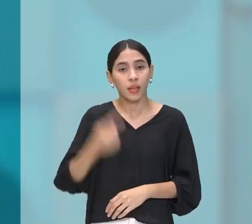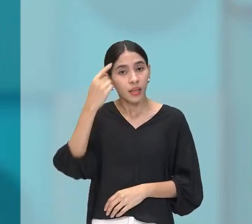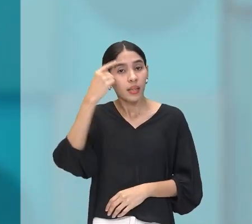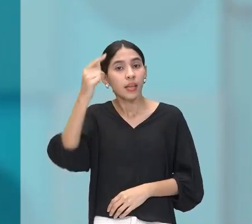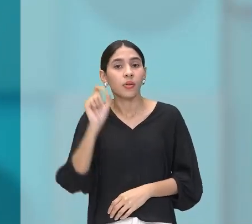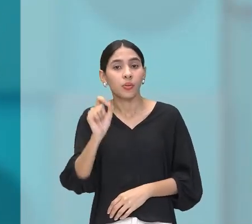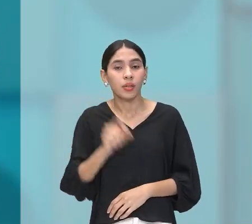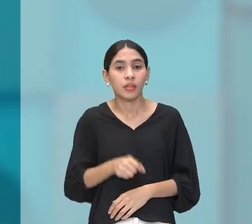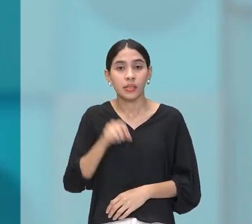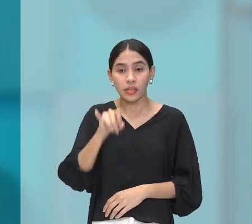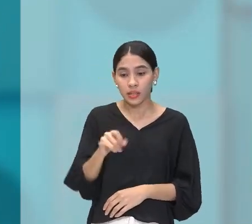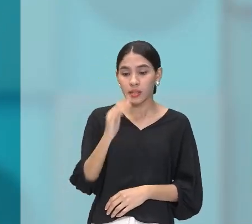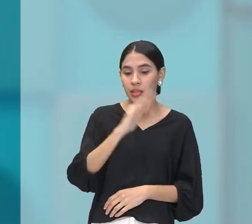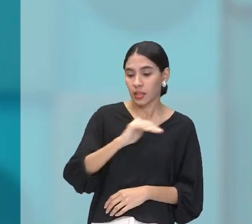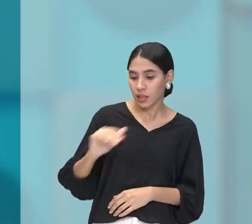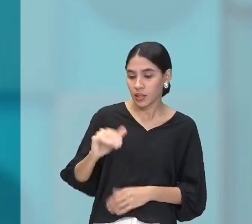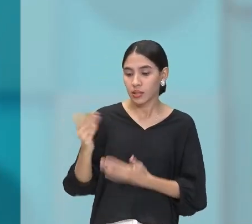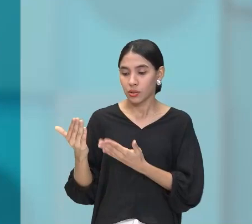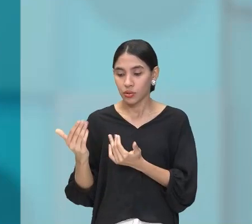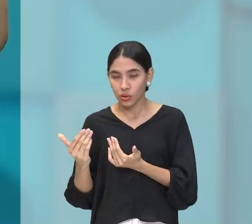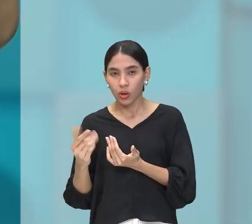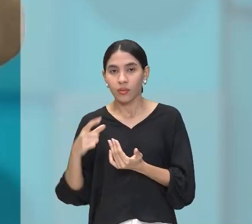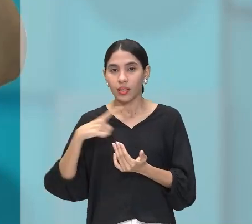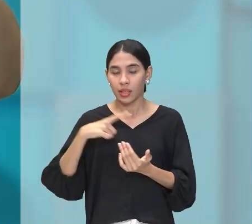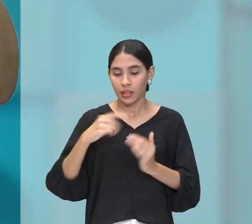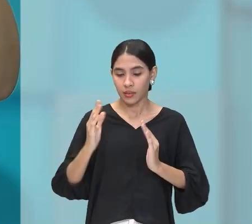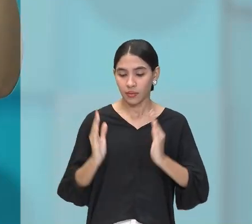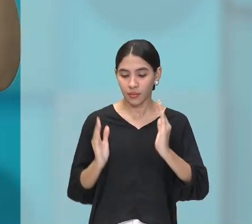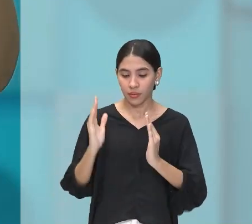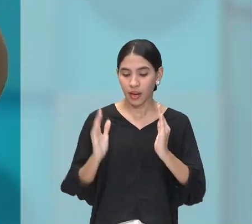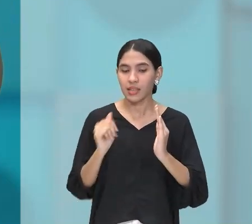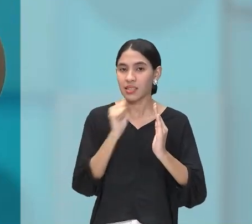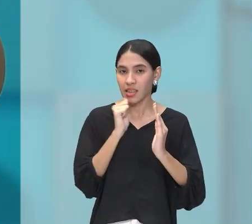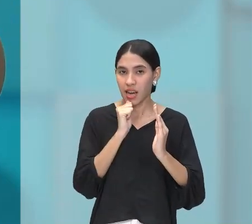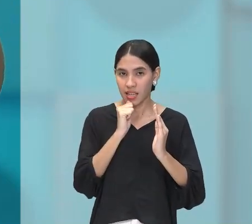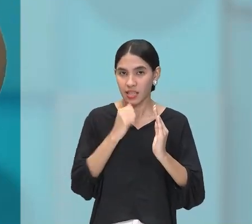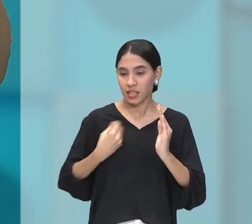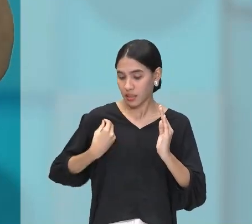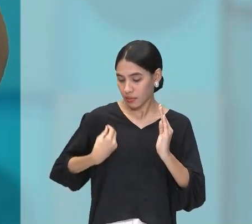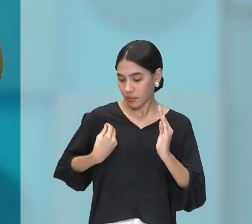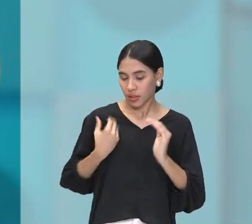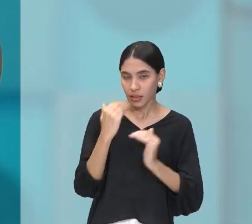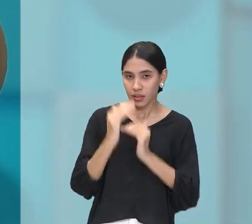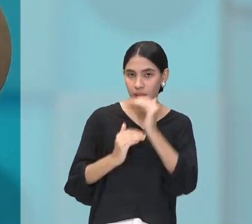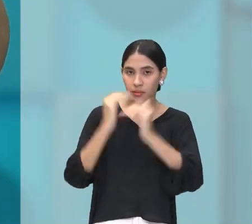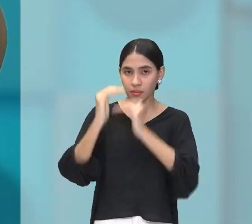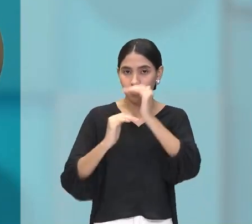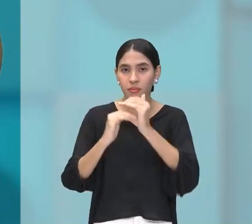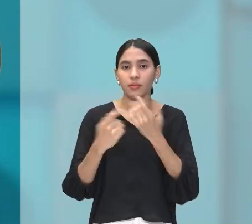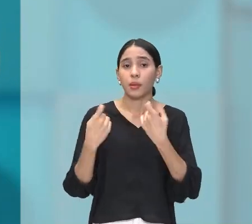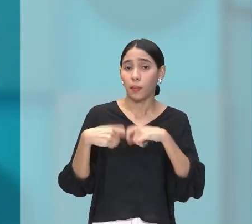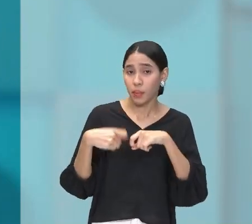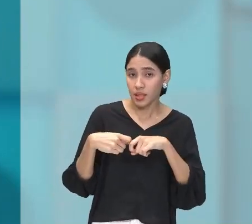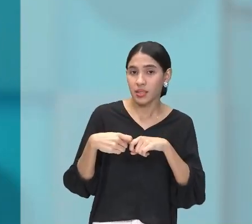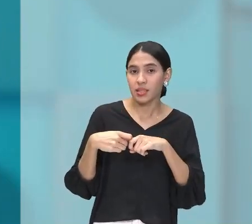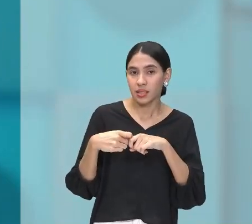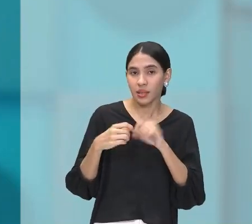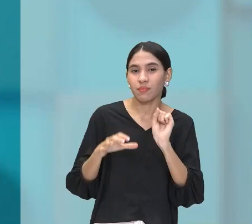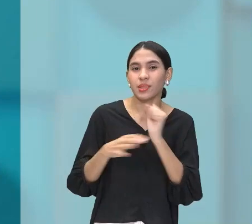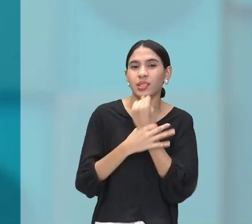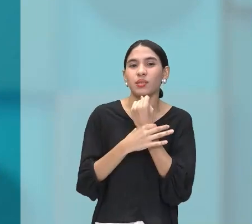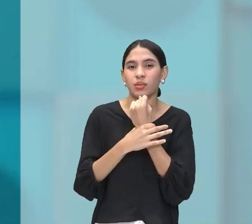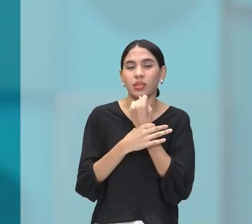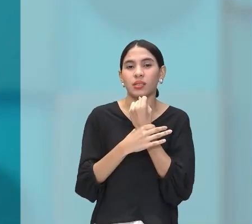que, se a criança e o adolescente estão em fase de desenvolvimento, eles precisam ser resguardados para que,